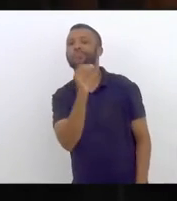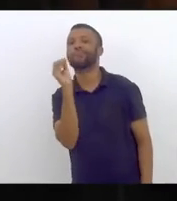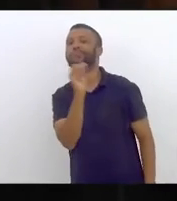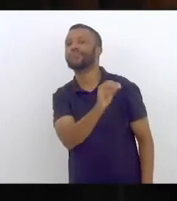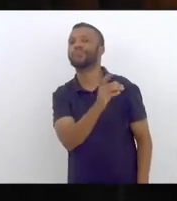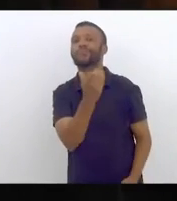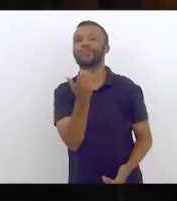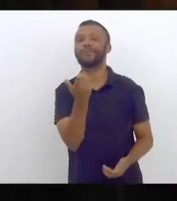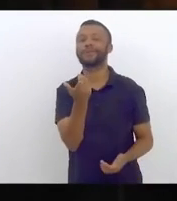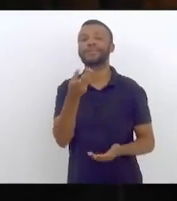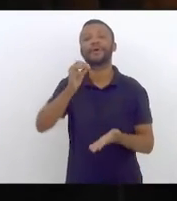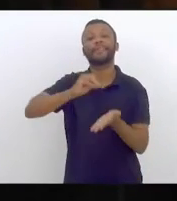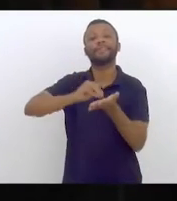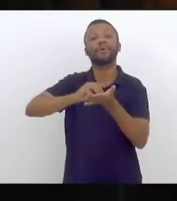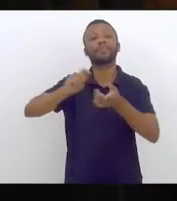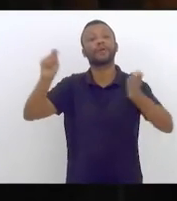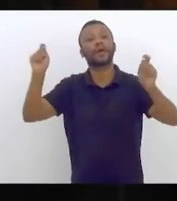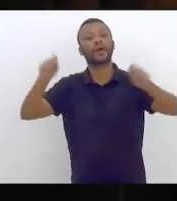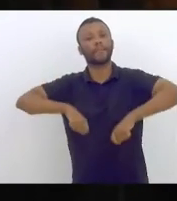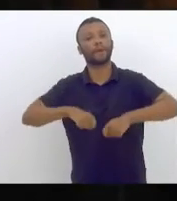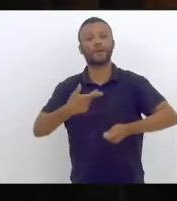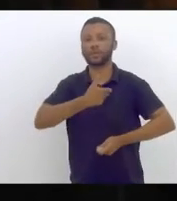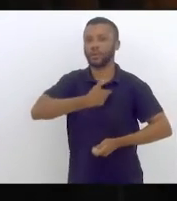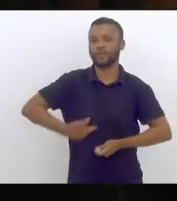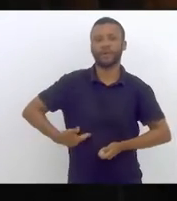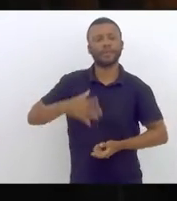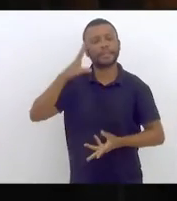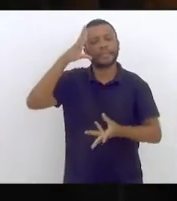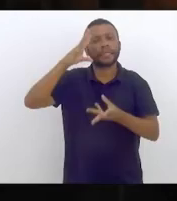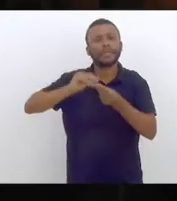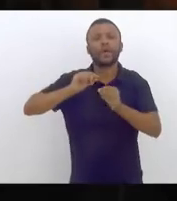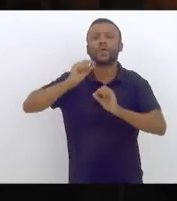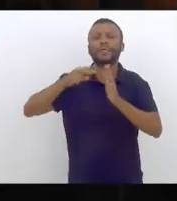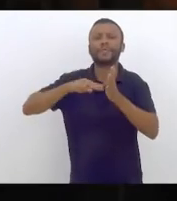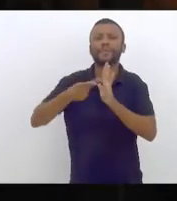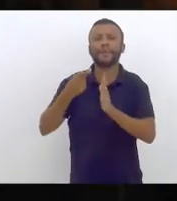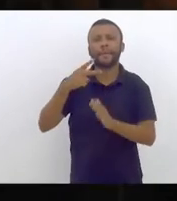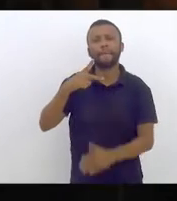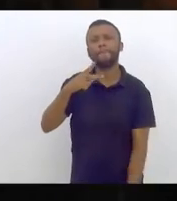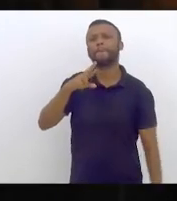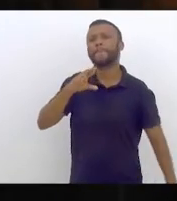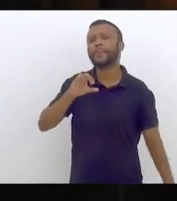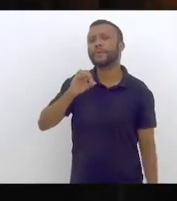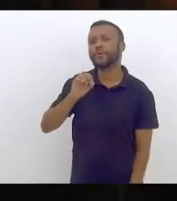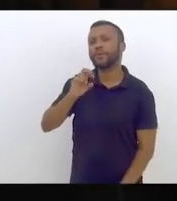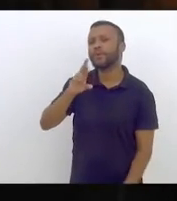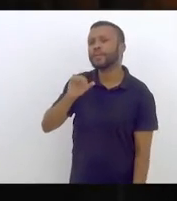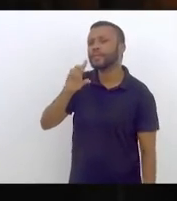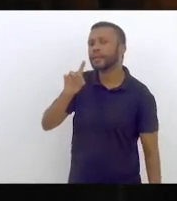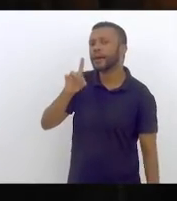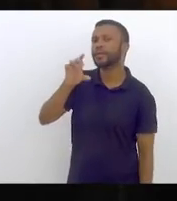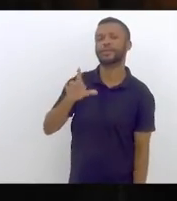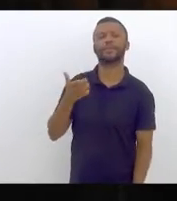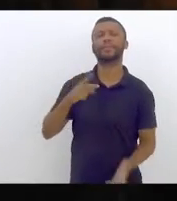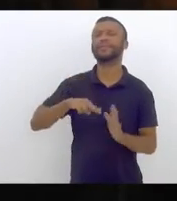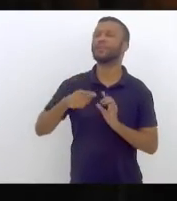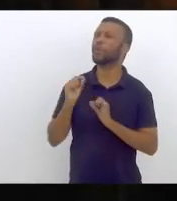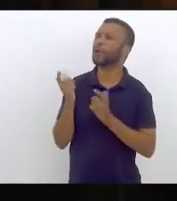da incapacidade do governo de entender o que é prioridade, é um programa que teve muita